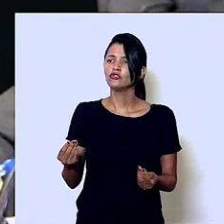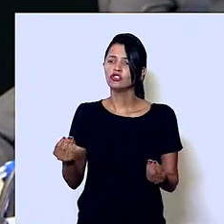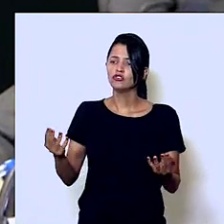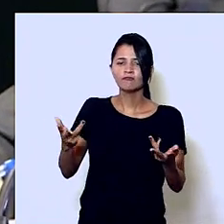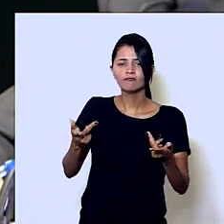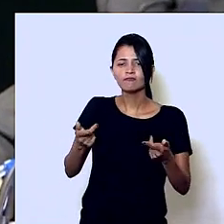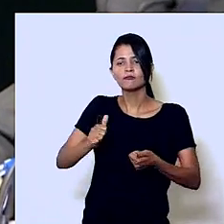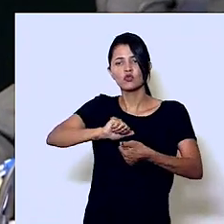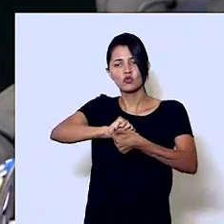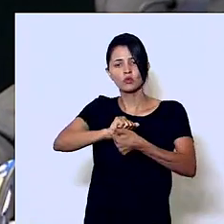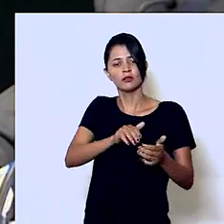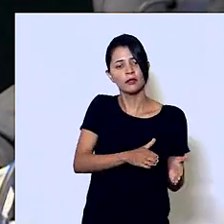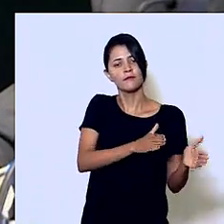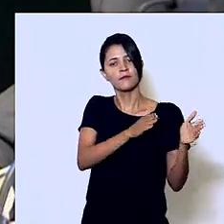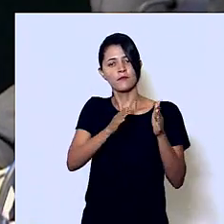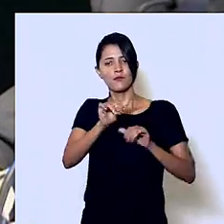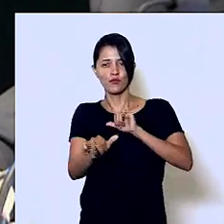transição. Transição difícil,